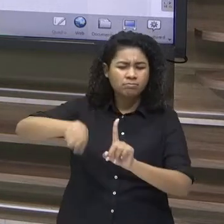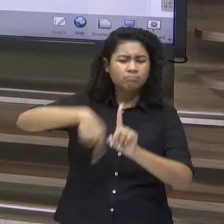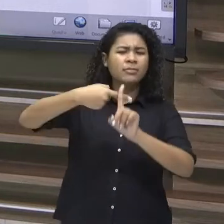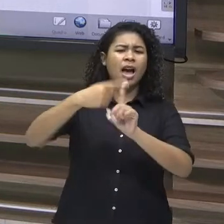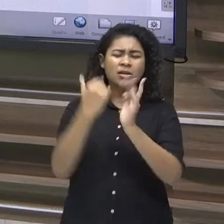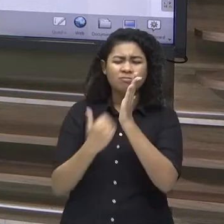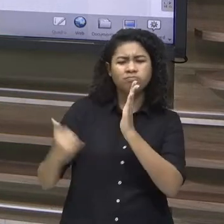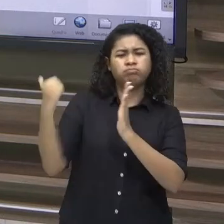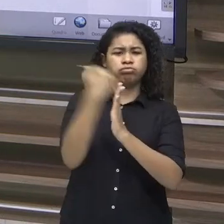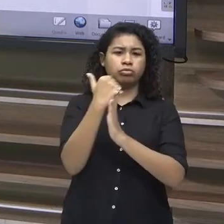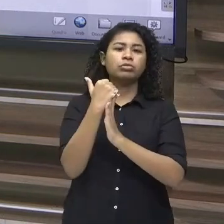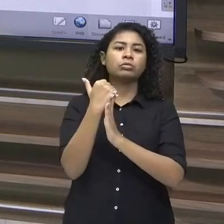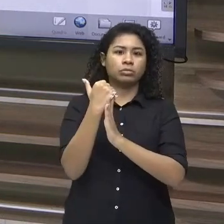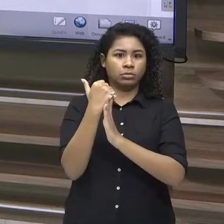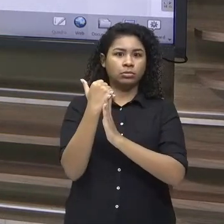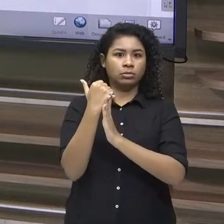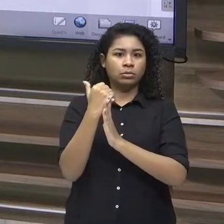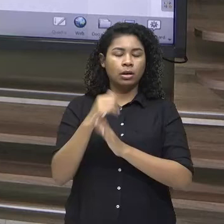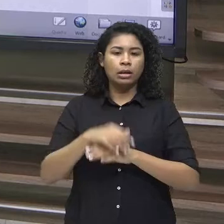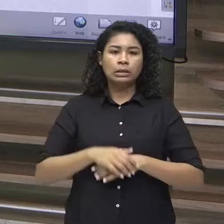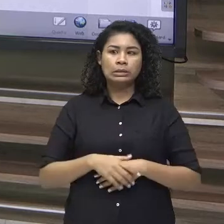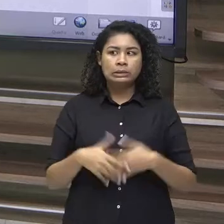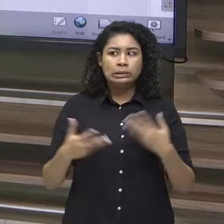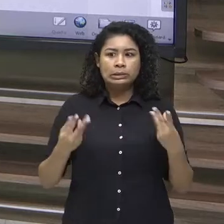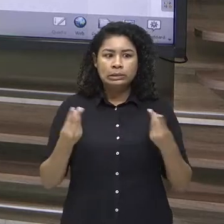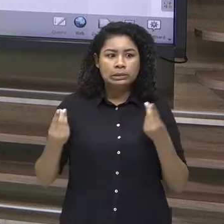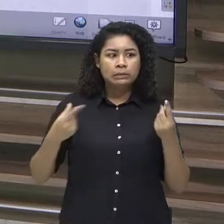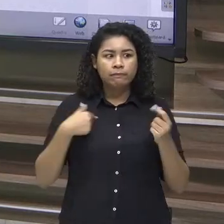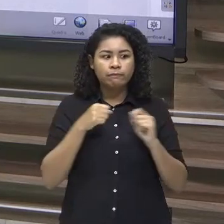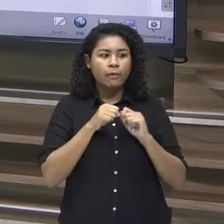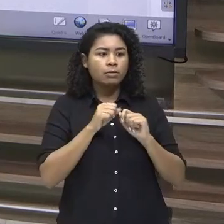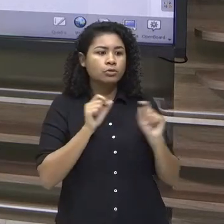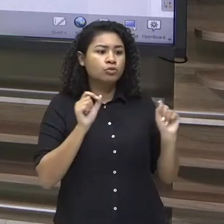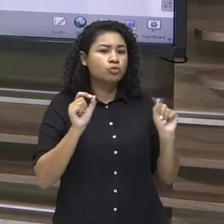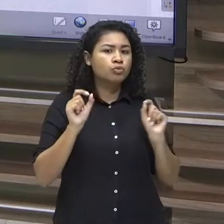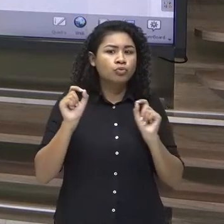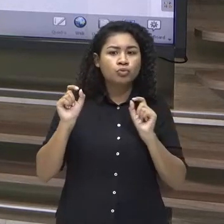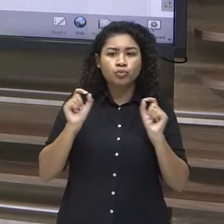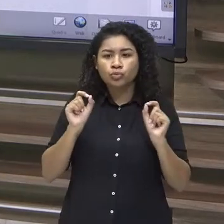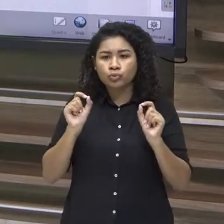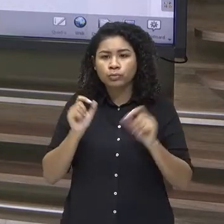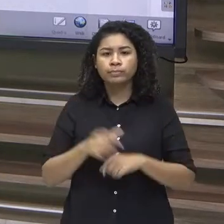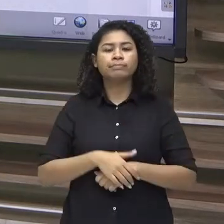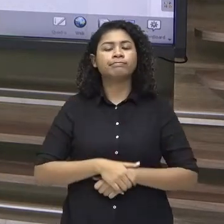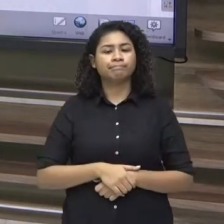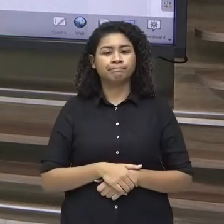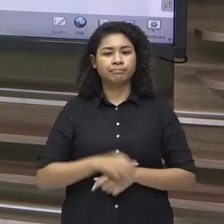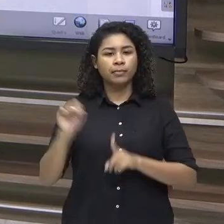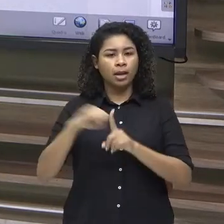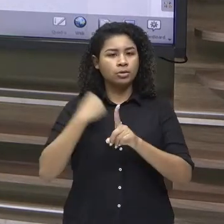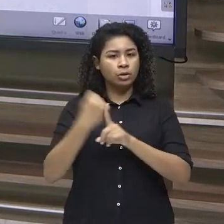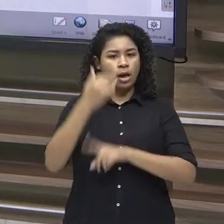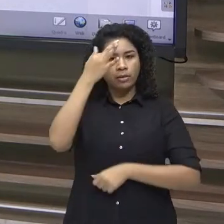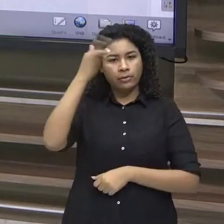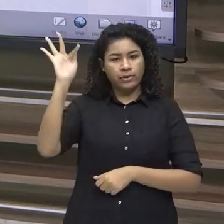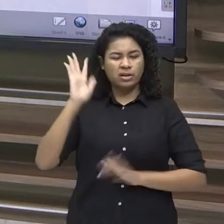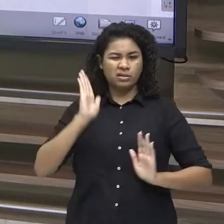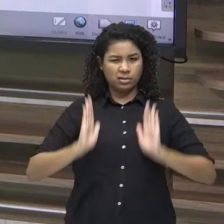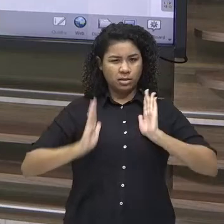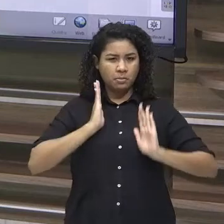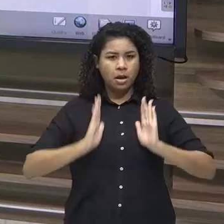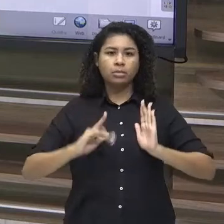quem já paga imposto. Esse era o dilema. E agora, o que eu faço? A sociedade francesa vivia esse dilema, gente. Notem